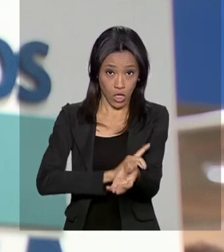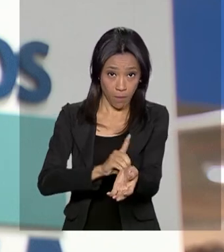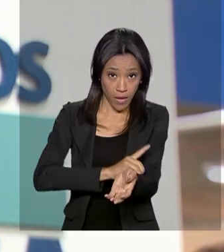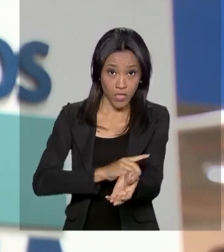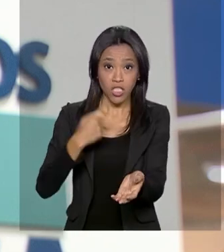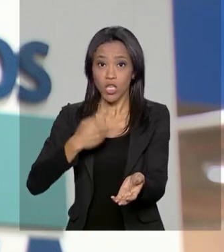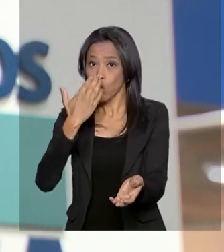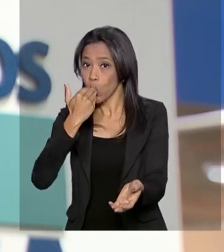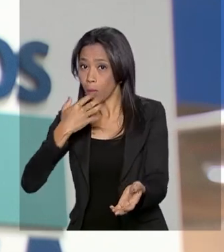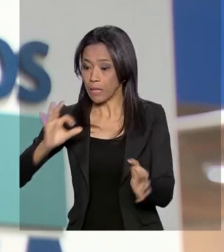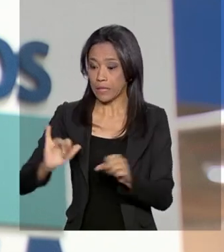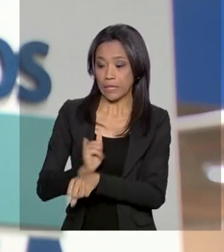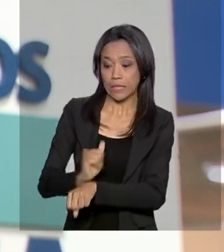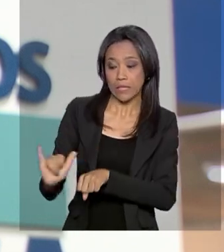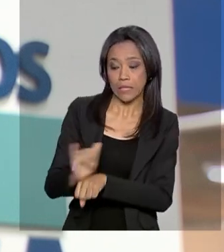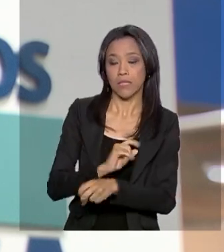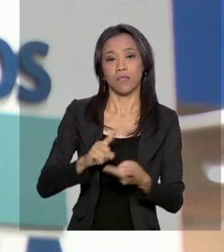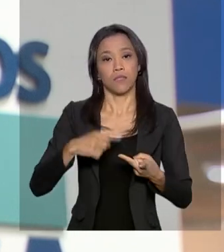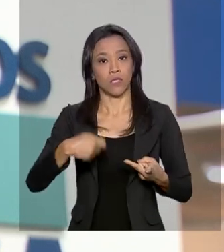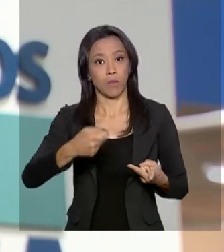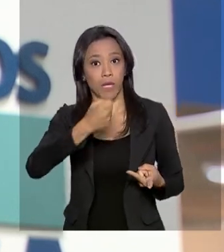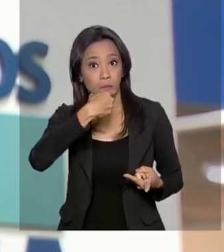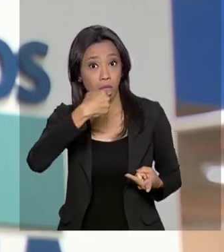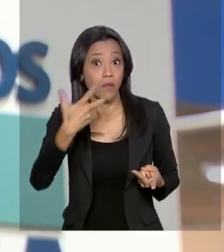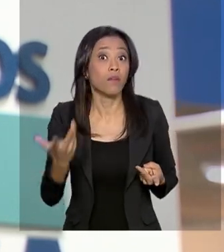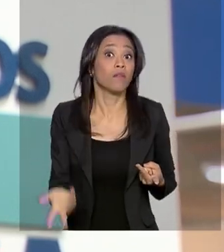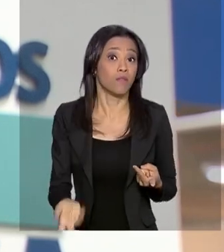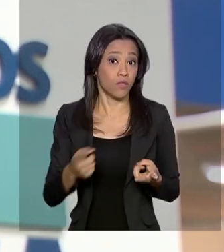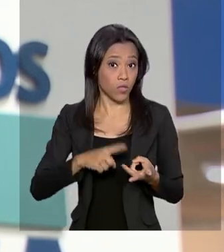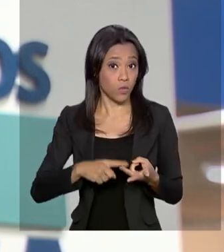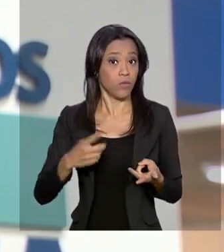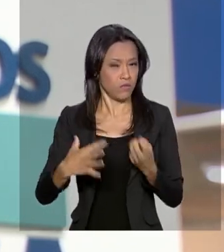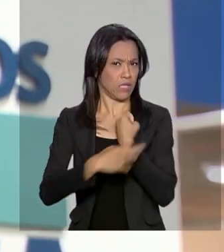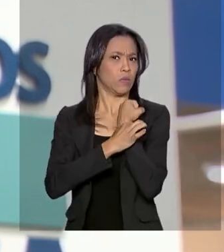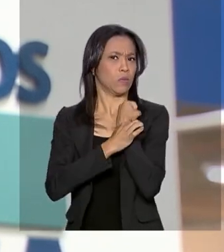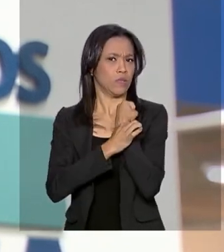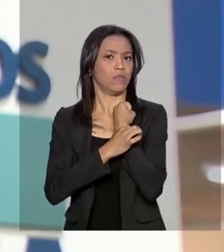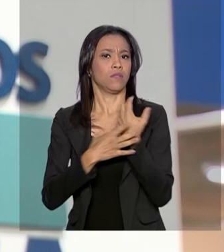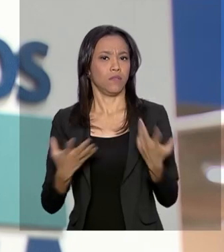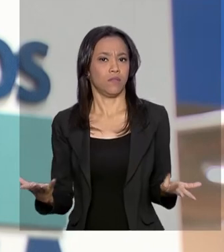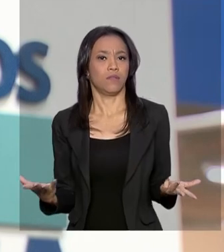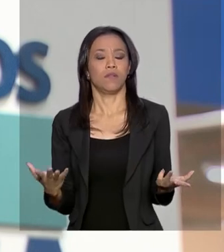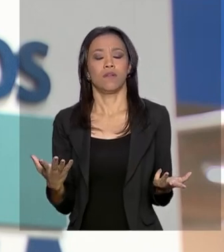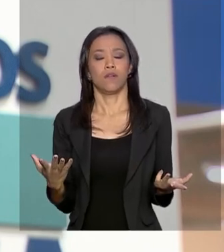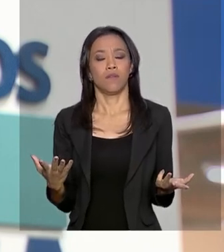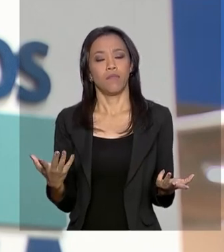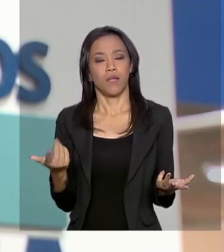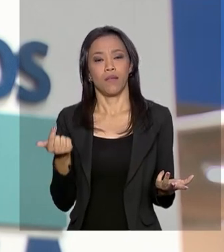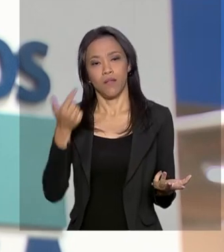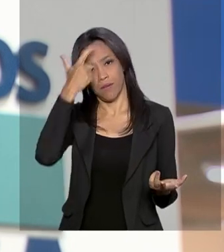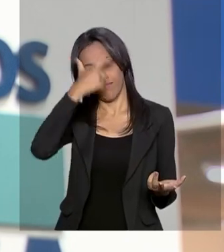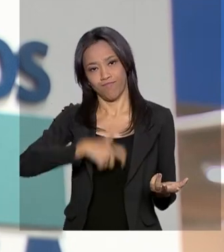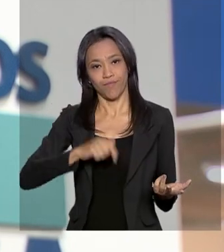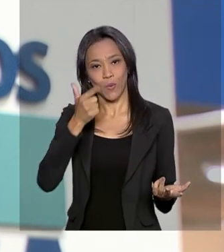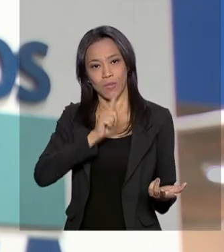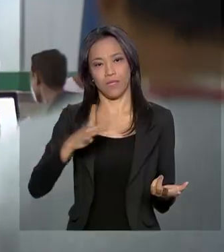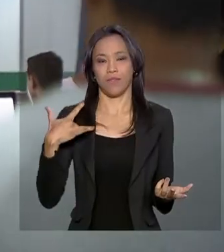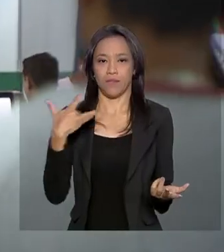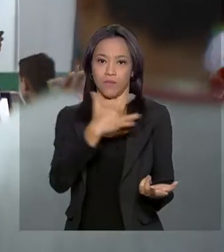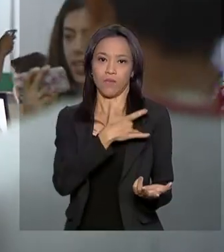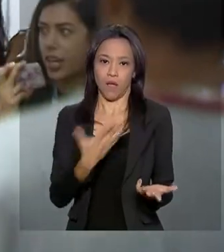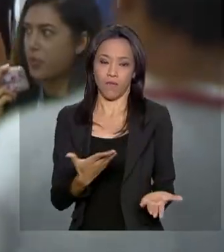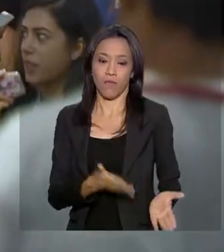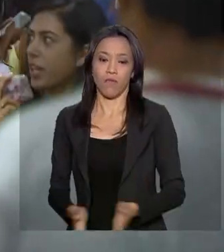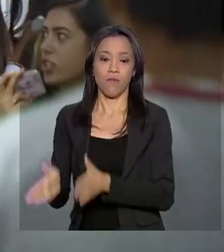tem que se alimentar direito, tem que ter medicamento, produtos para a saúde com qualidade, segurança, eficácia, para poder se manter saudável.